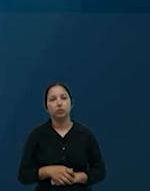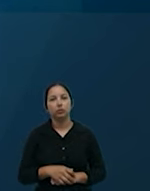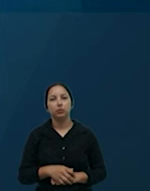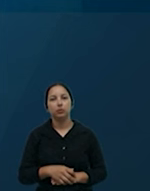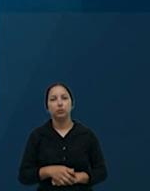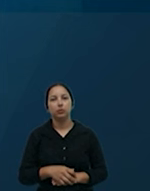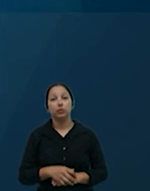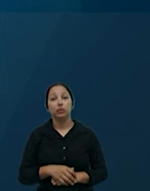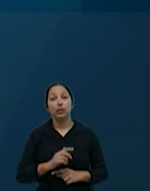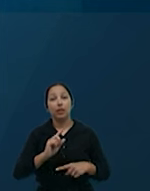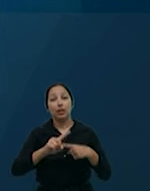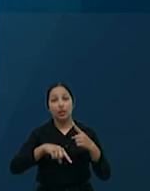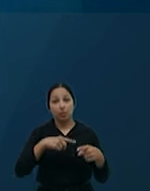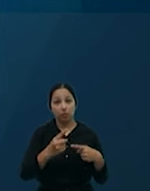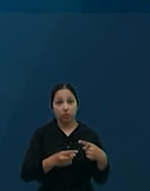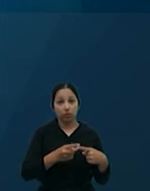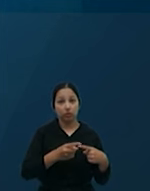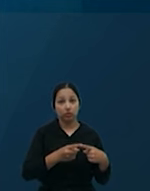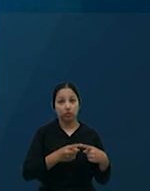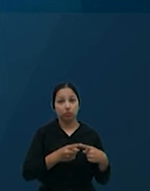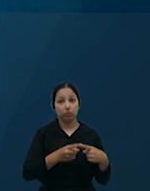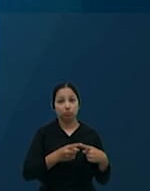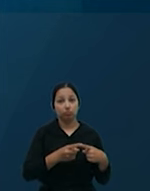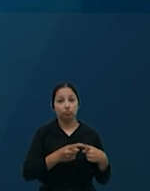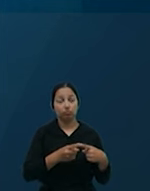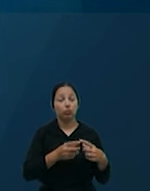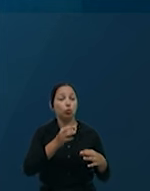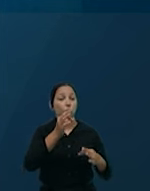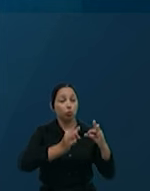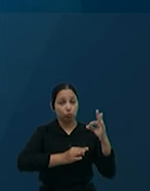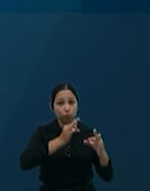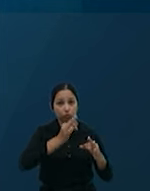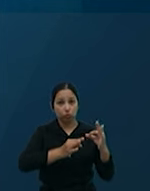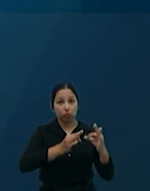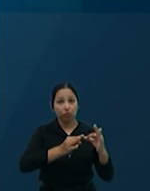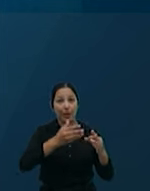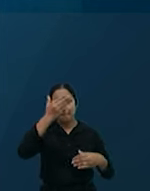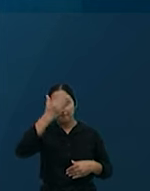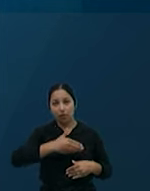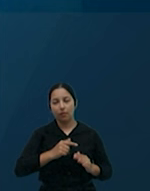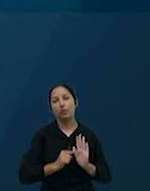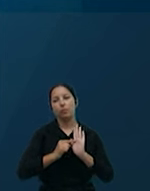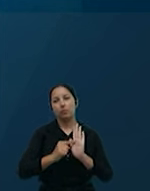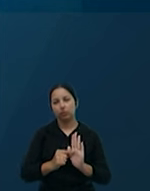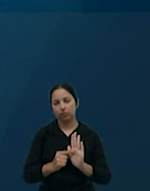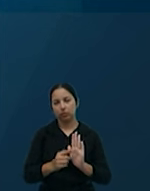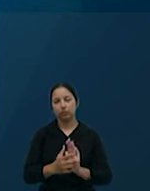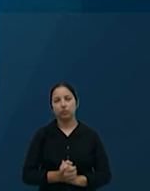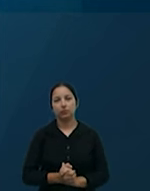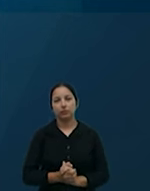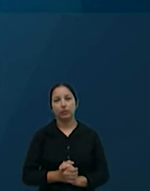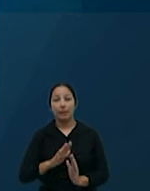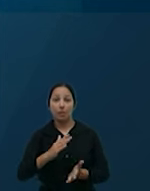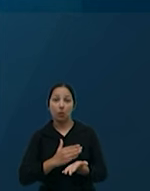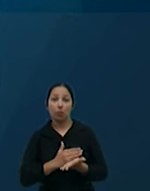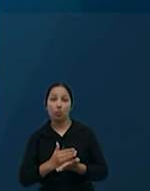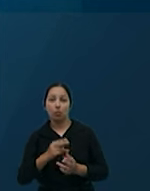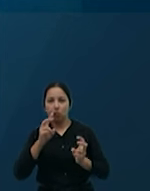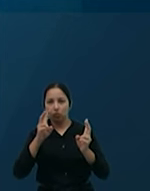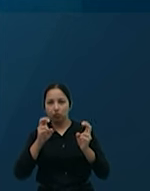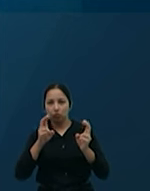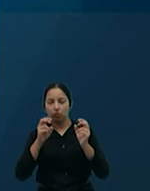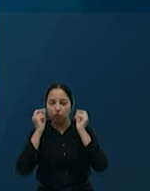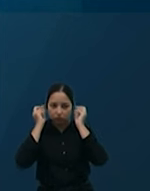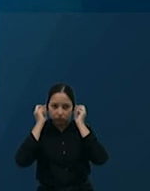que essa documentação comprobatória é apresentada. Inicialmente, o tema, ora em análise, ficou